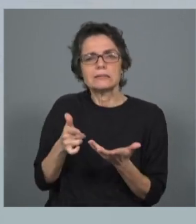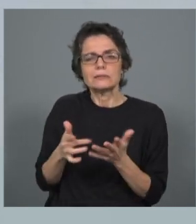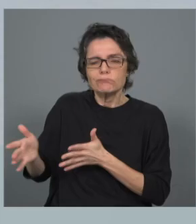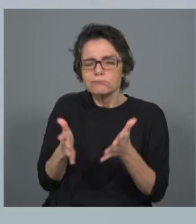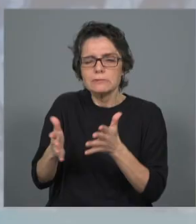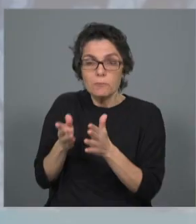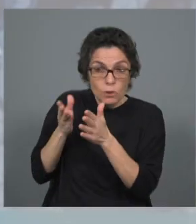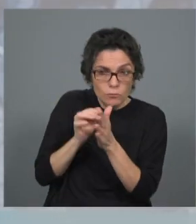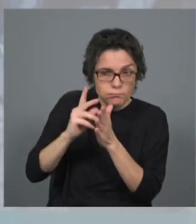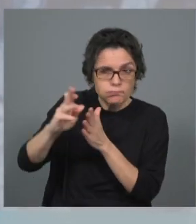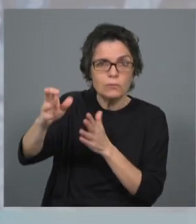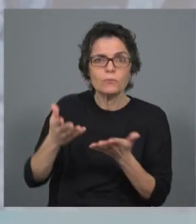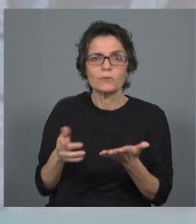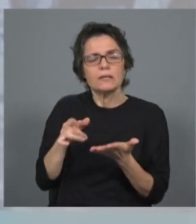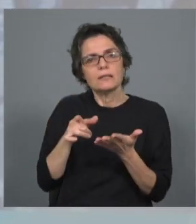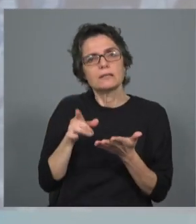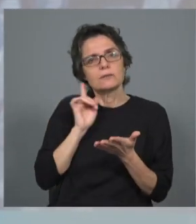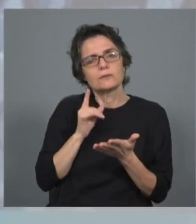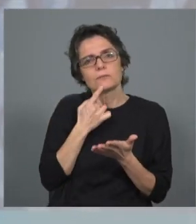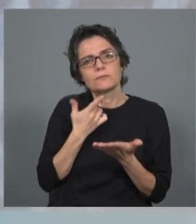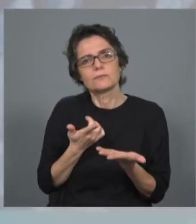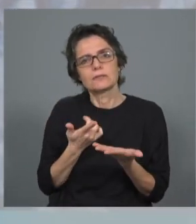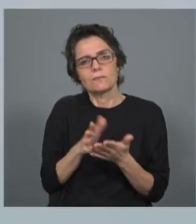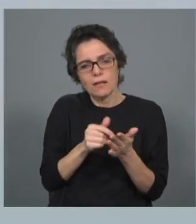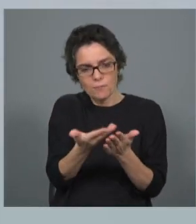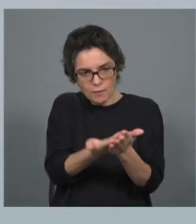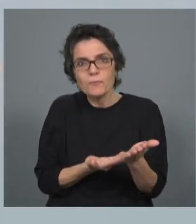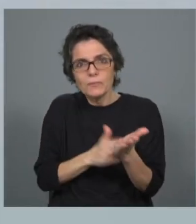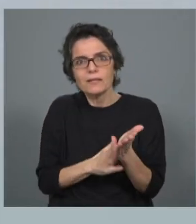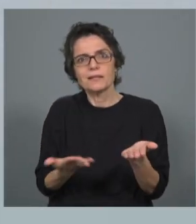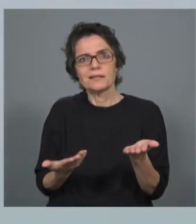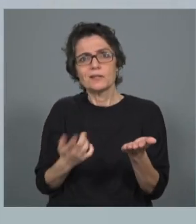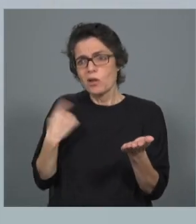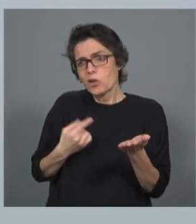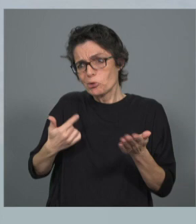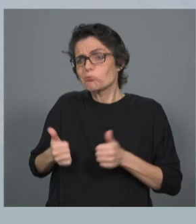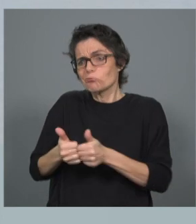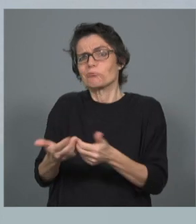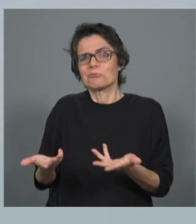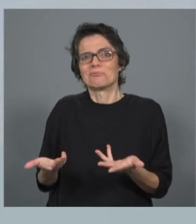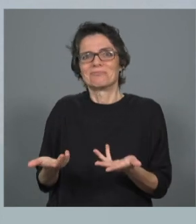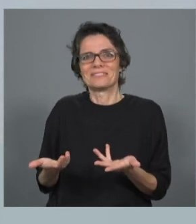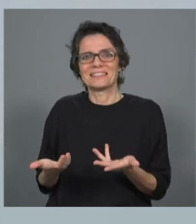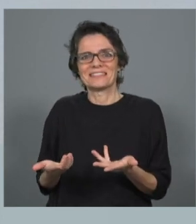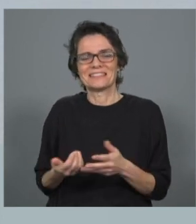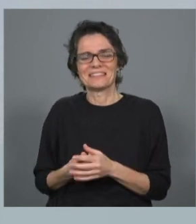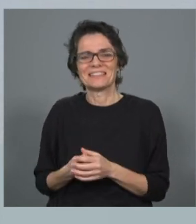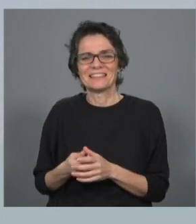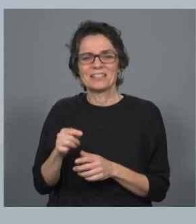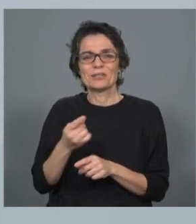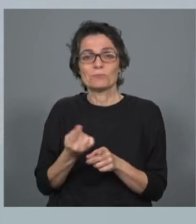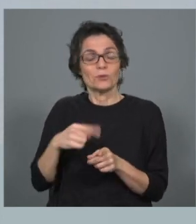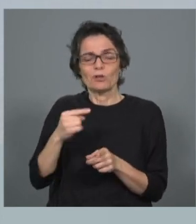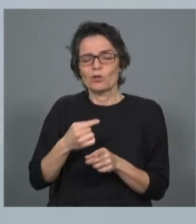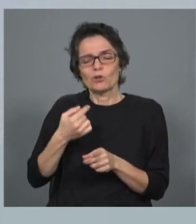da personalidade de Deus, e parece-me que nesse sentido nós não temos outro remédio e nem outra alternativa se não